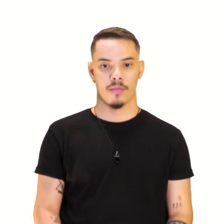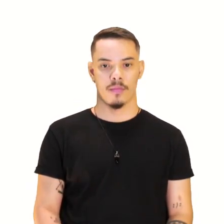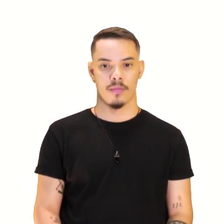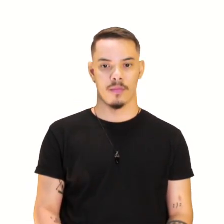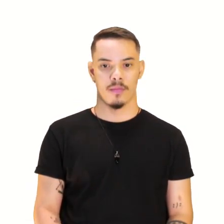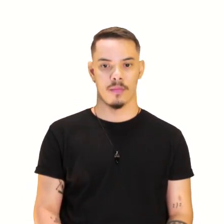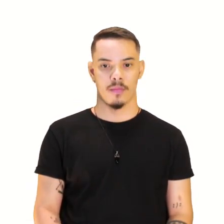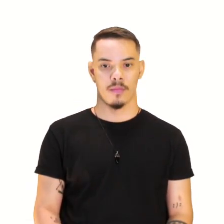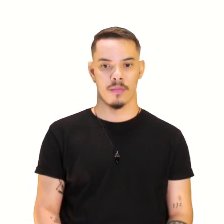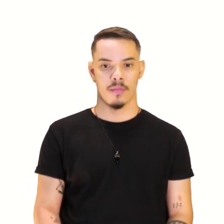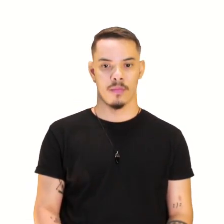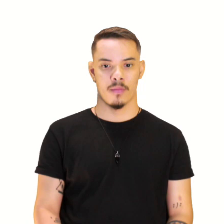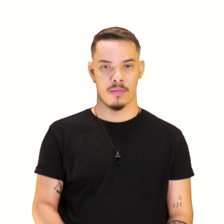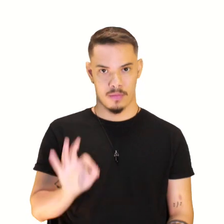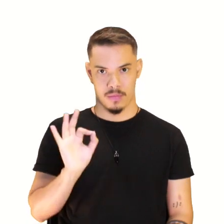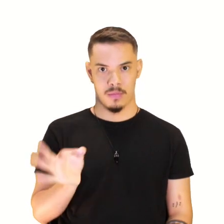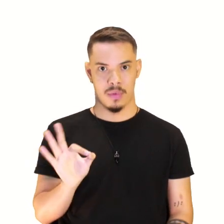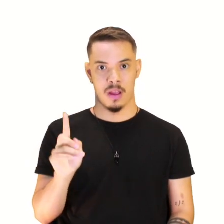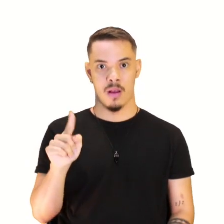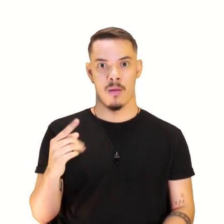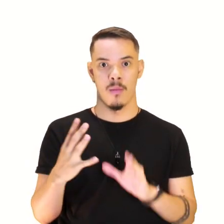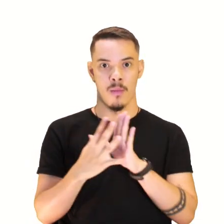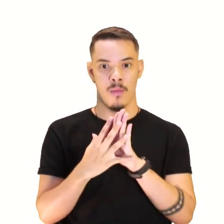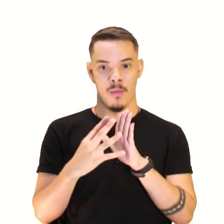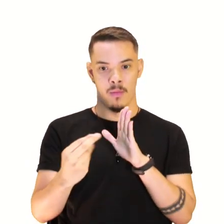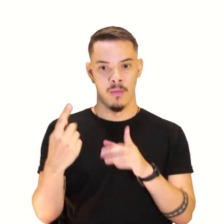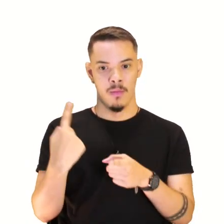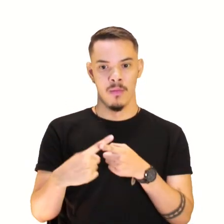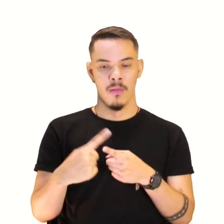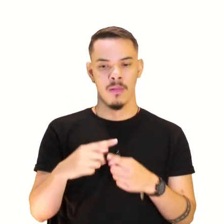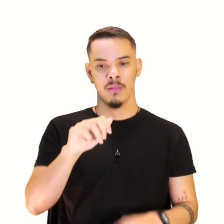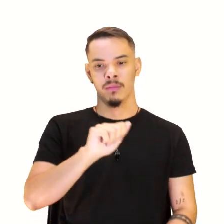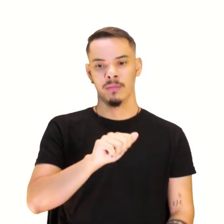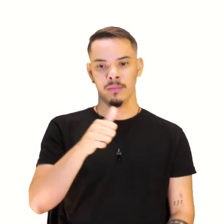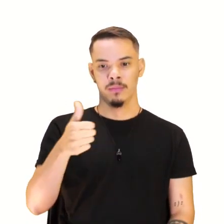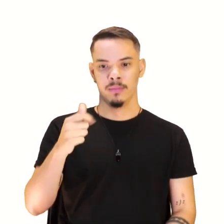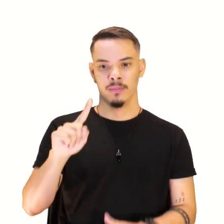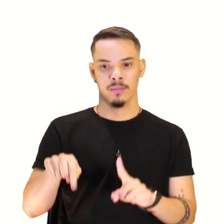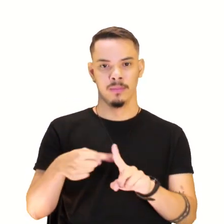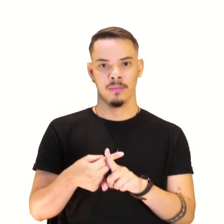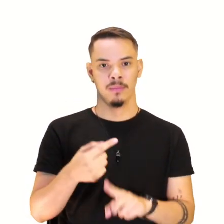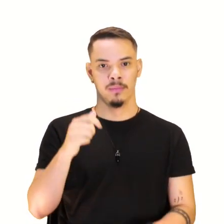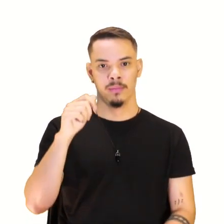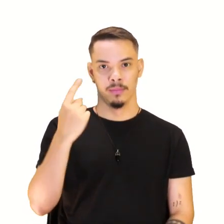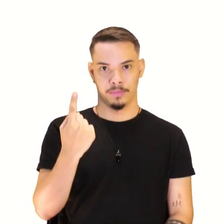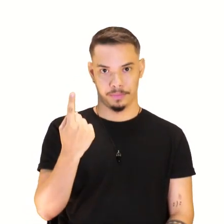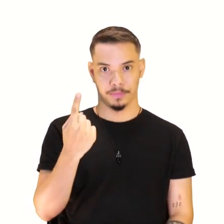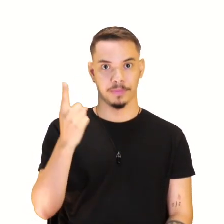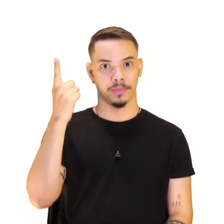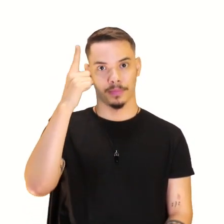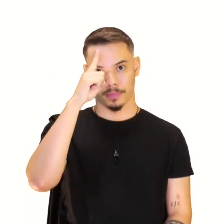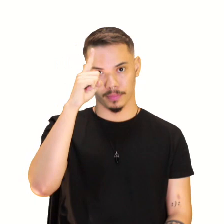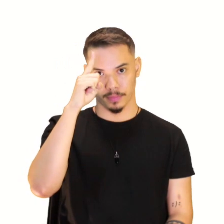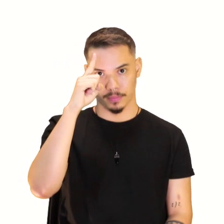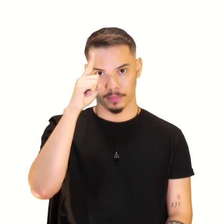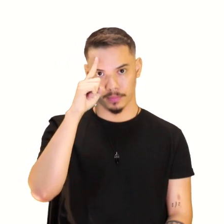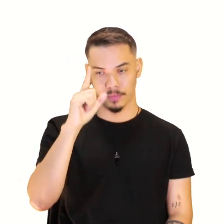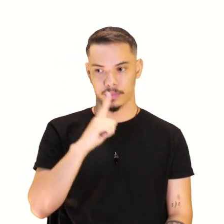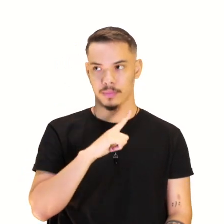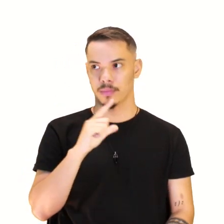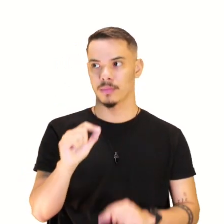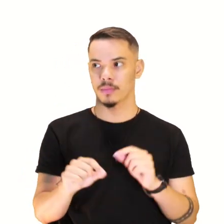o A2. O A1. Estou vendo um padrão aí, porque tem o A2 e o A1 na sequência. Cada dia que se passa, teremos